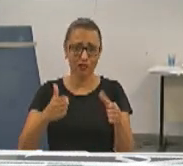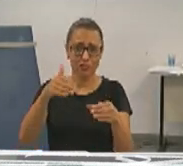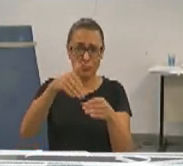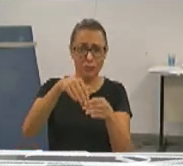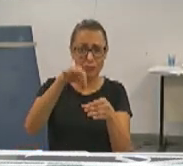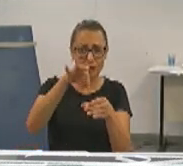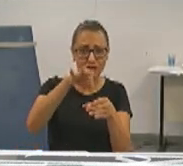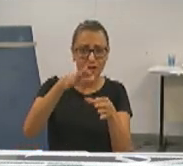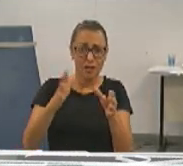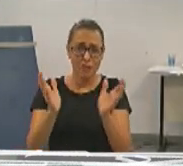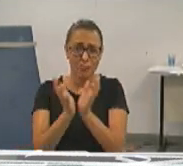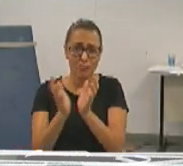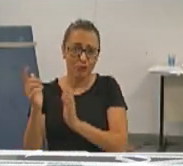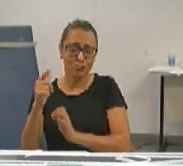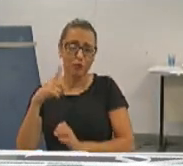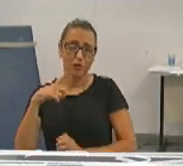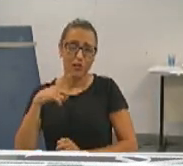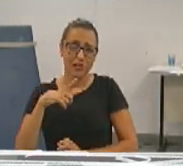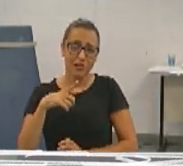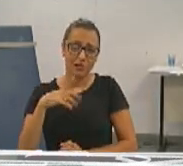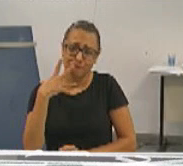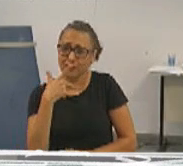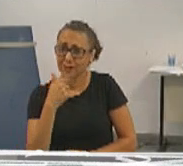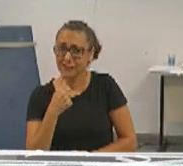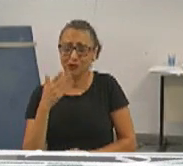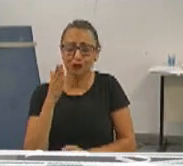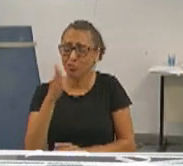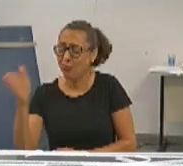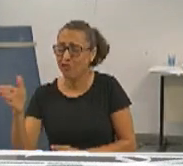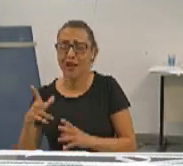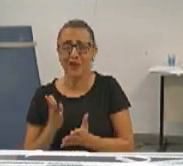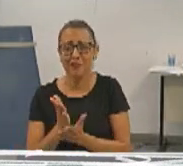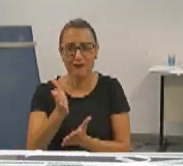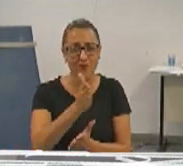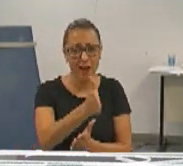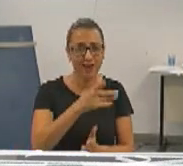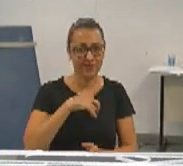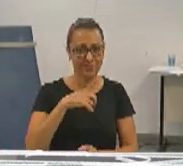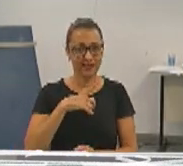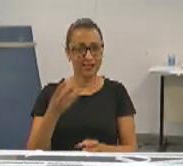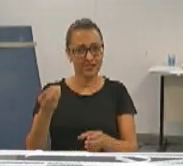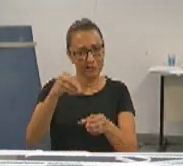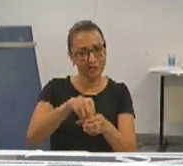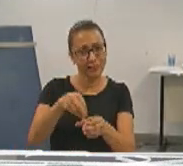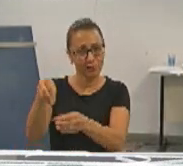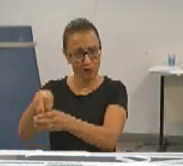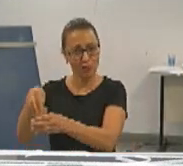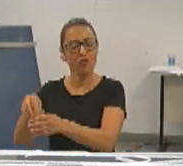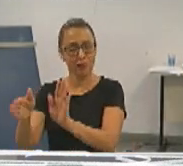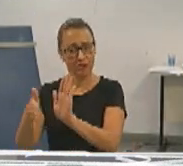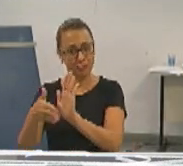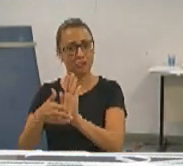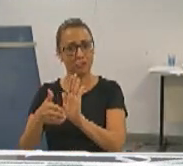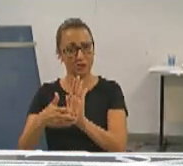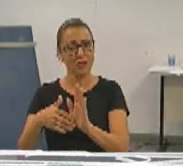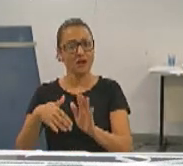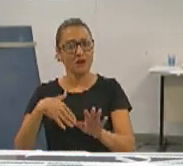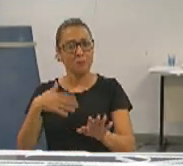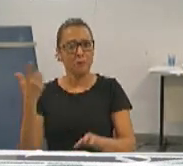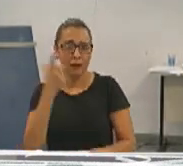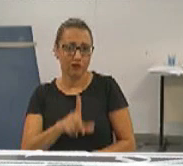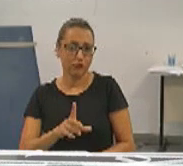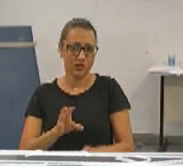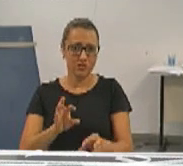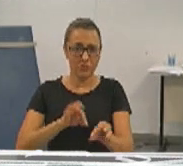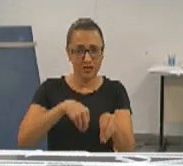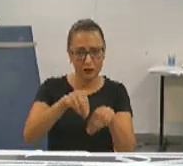todos os lugares que passamos, nós anotamos as questões e estão sendo incluídas na proposta para a gente conseguir